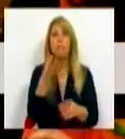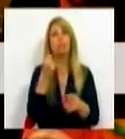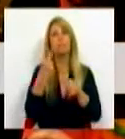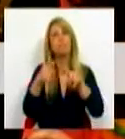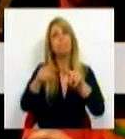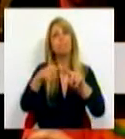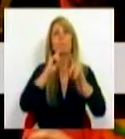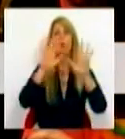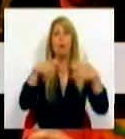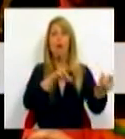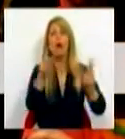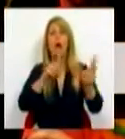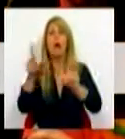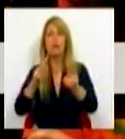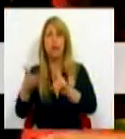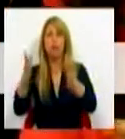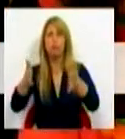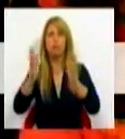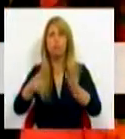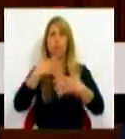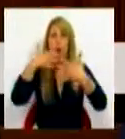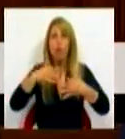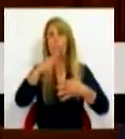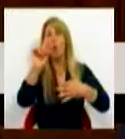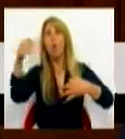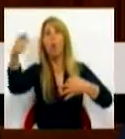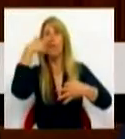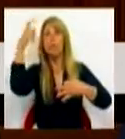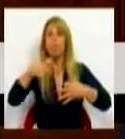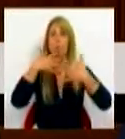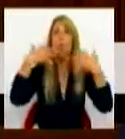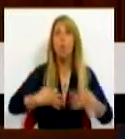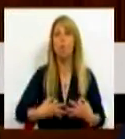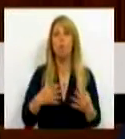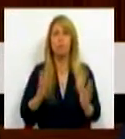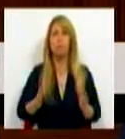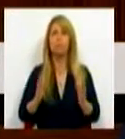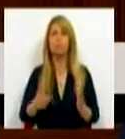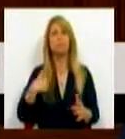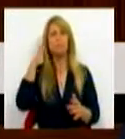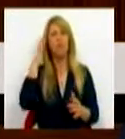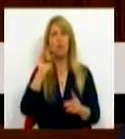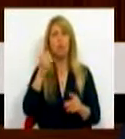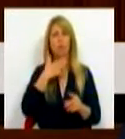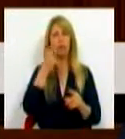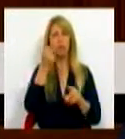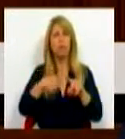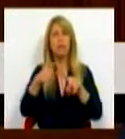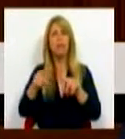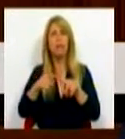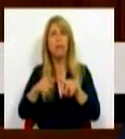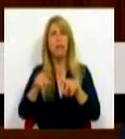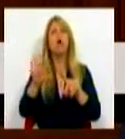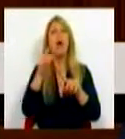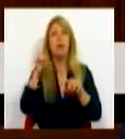sem a confirmação de uma segunda pessoa, correto? Penso que não seriam os créditos, mas sim alterações aos créditos,